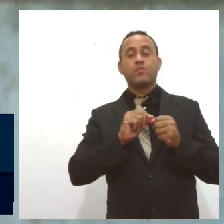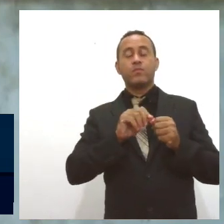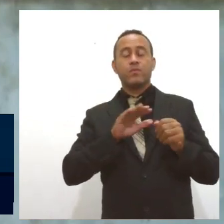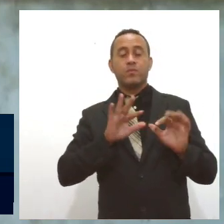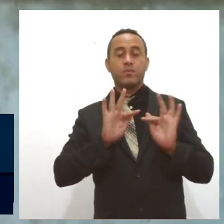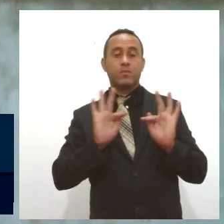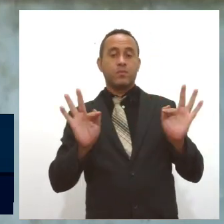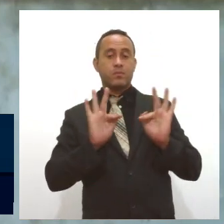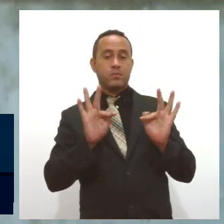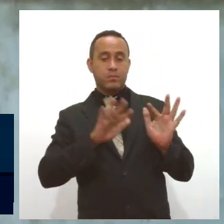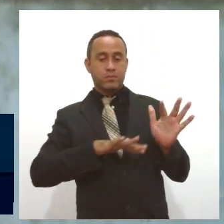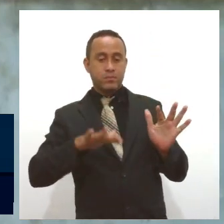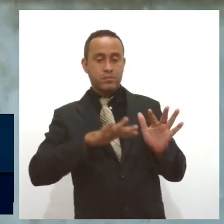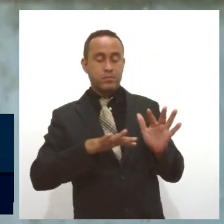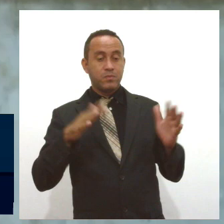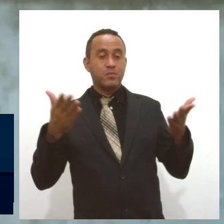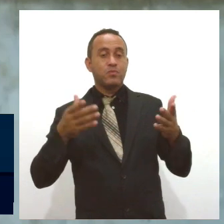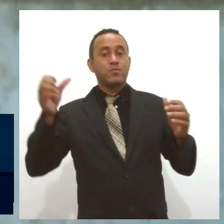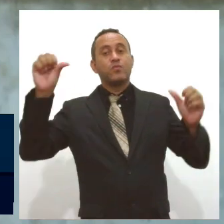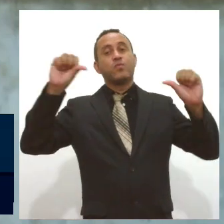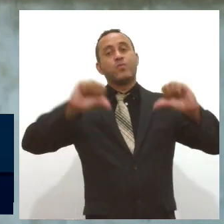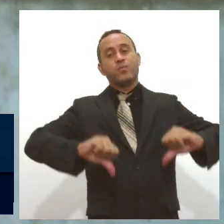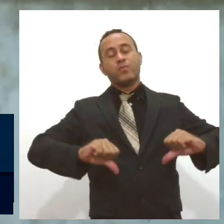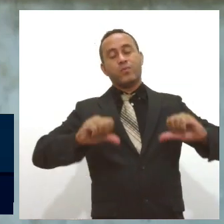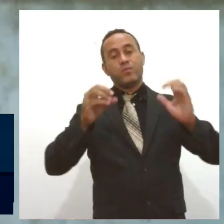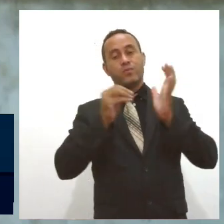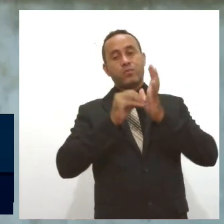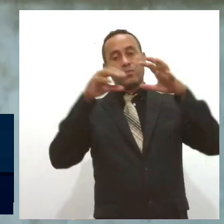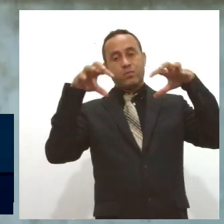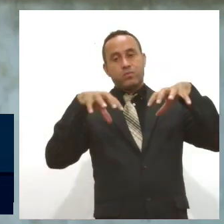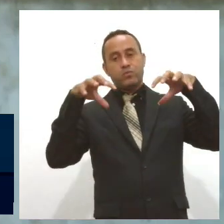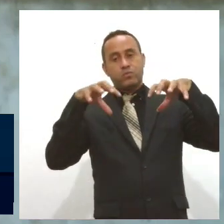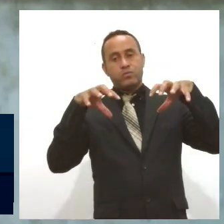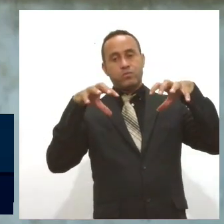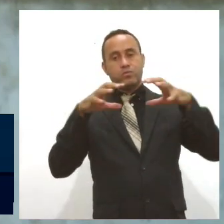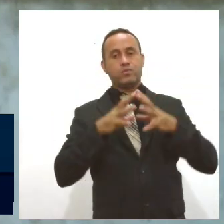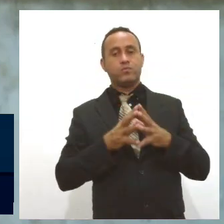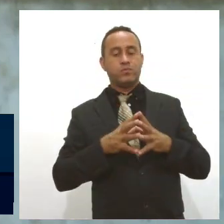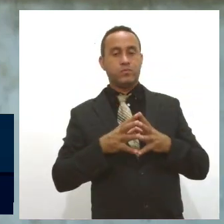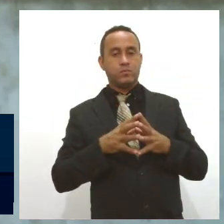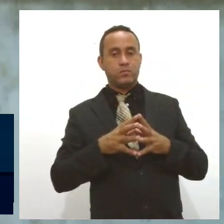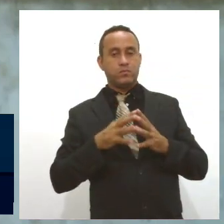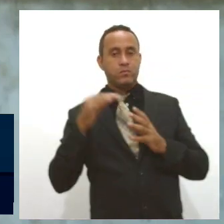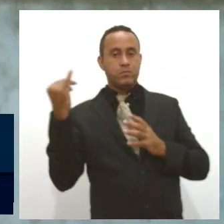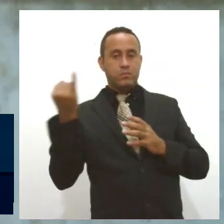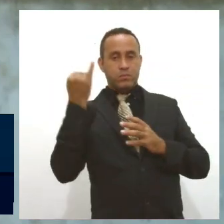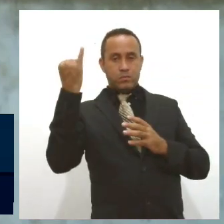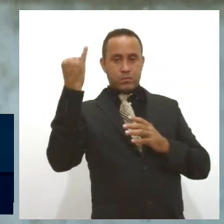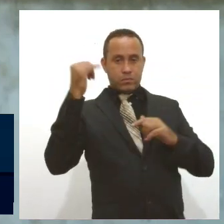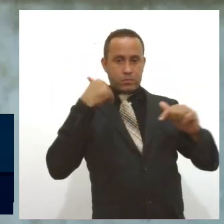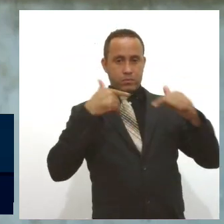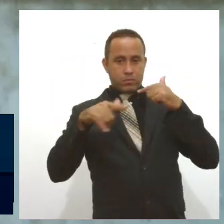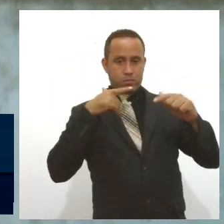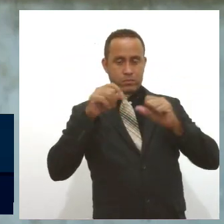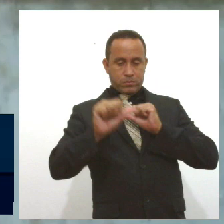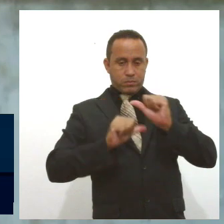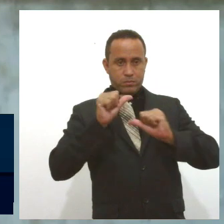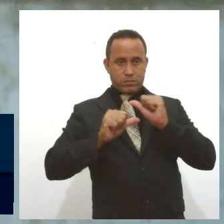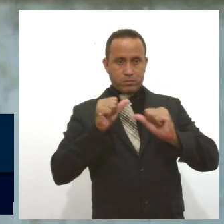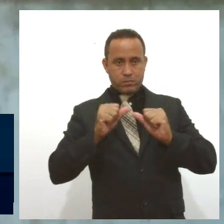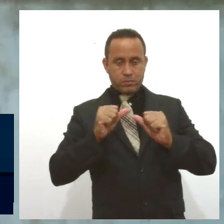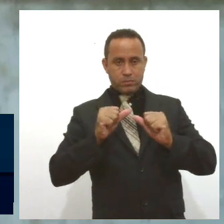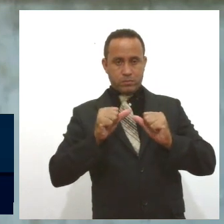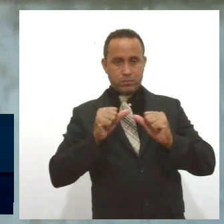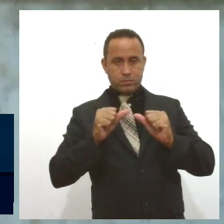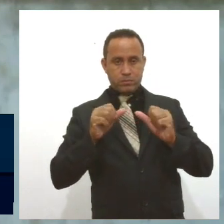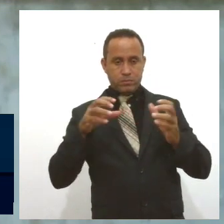cenário que hoje se agravou e muito. Agora, veja, eu diria que é muito importante esse trabalho de recuperação dessas barragens